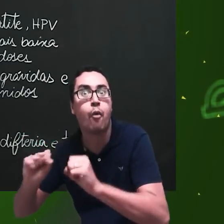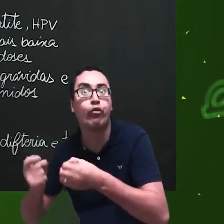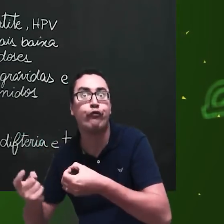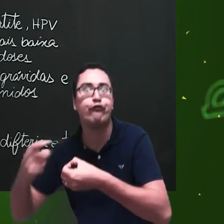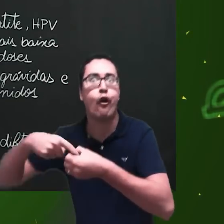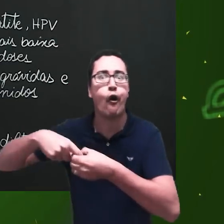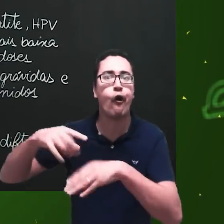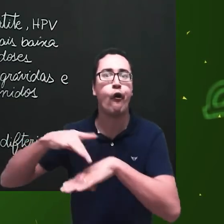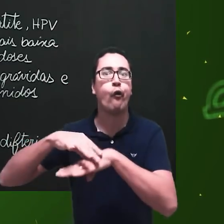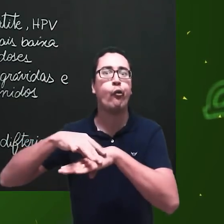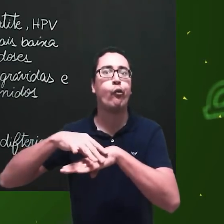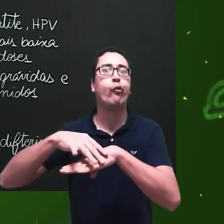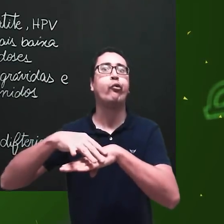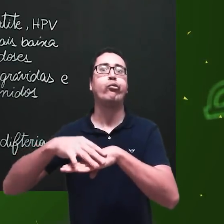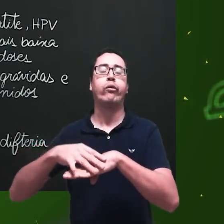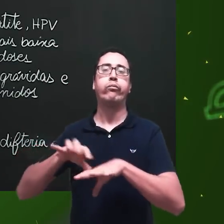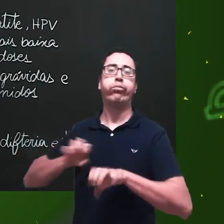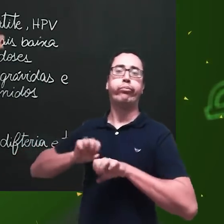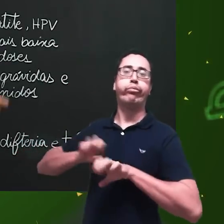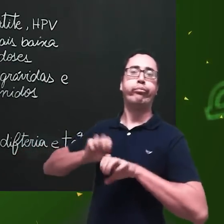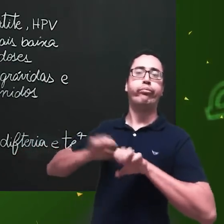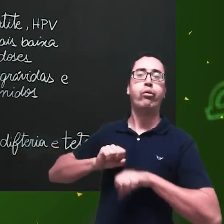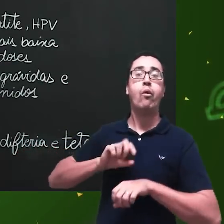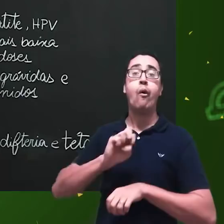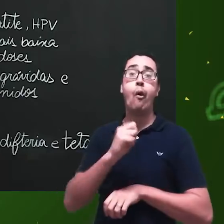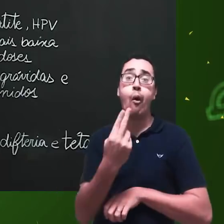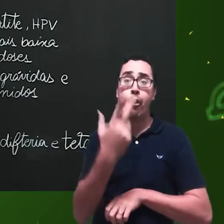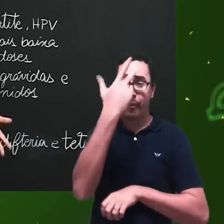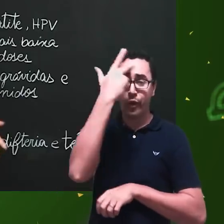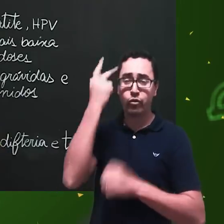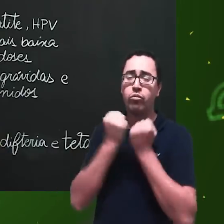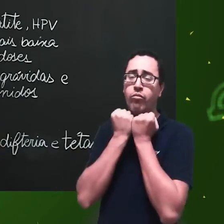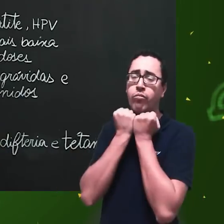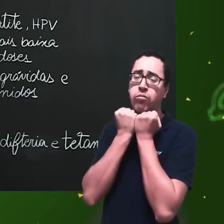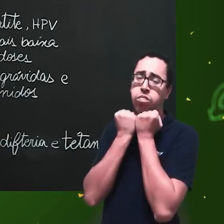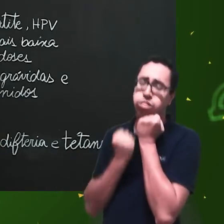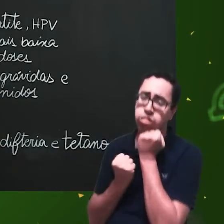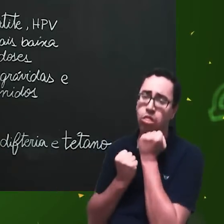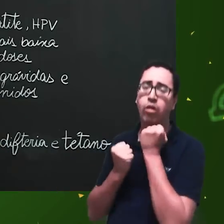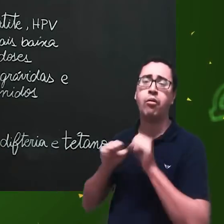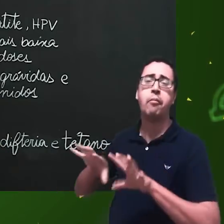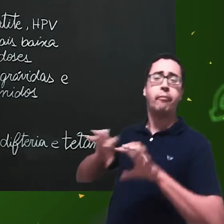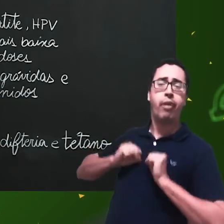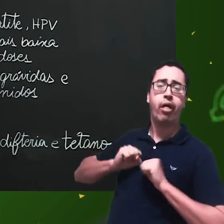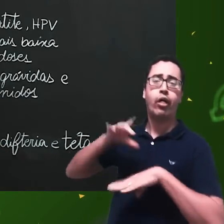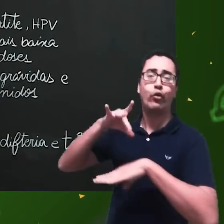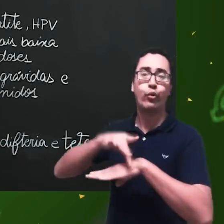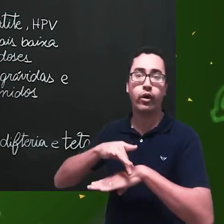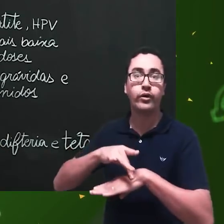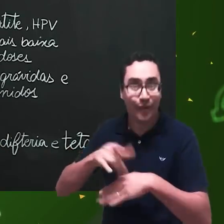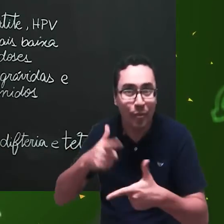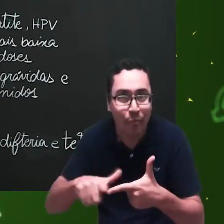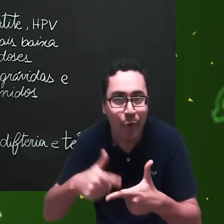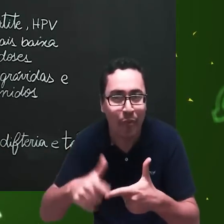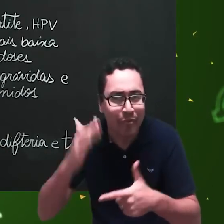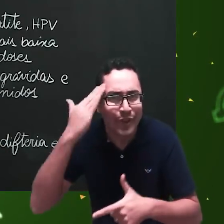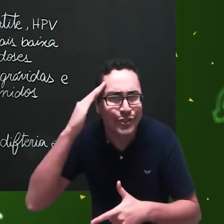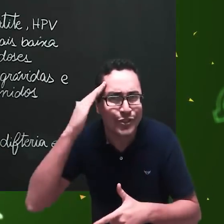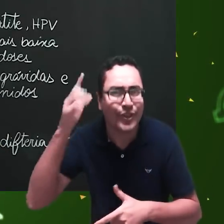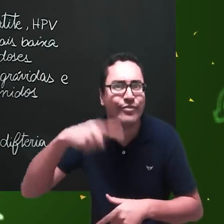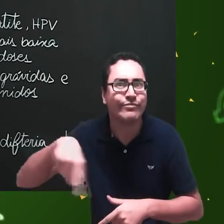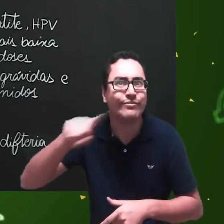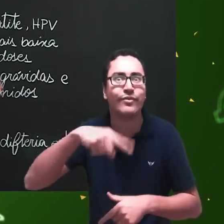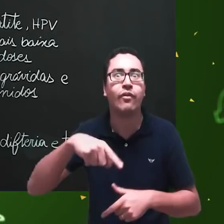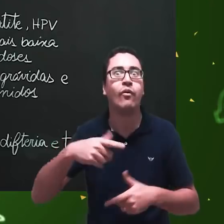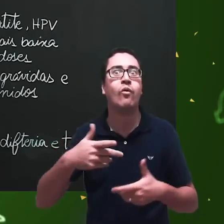uma falha na imunidade, a imunidade baixa, ela pode pegar a doença. Olha o problema. A partir da ideia de vocês,